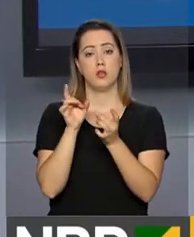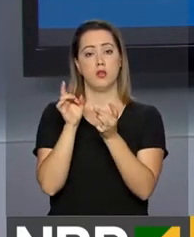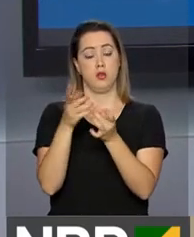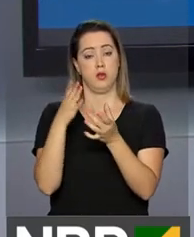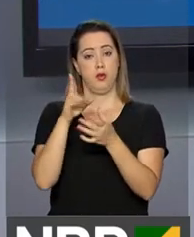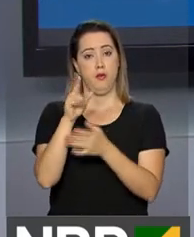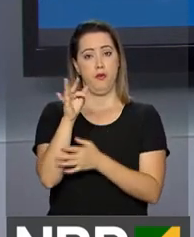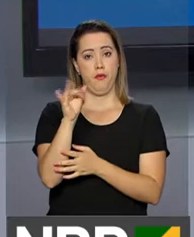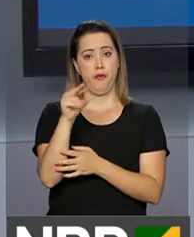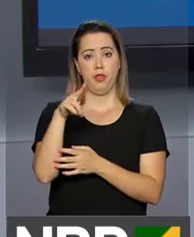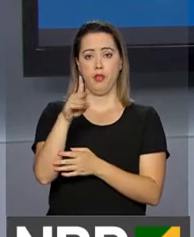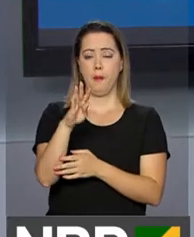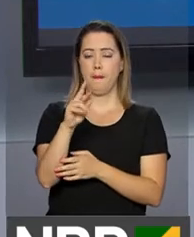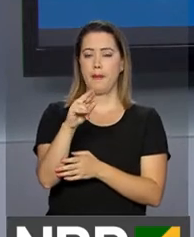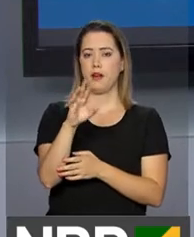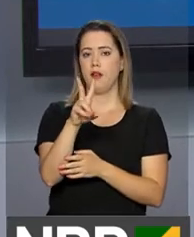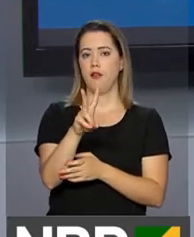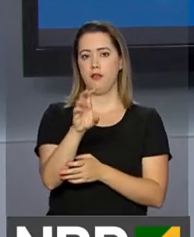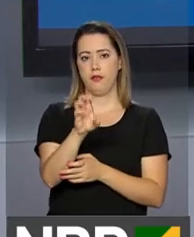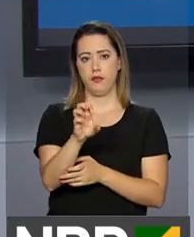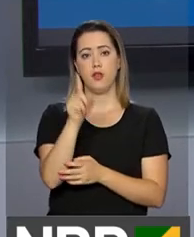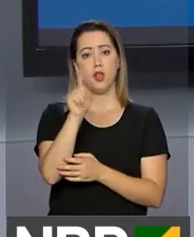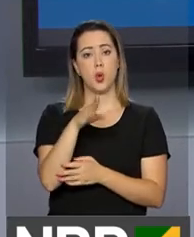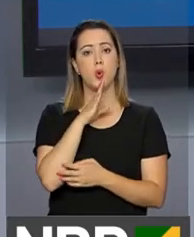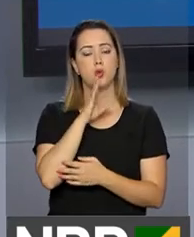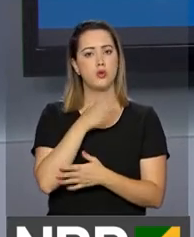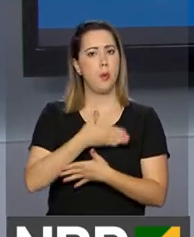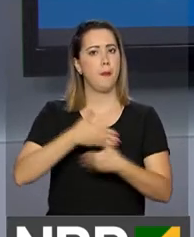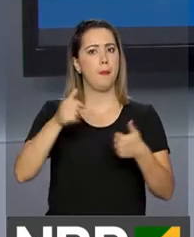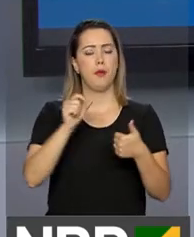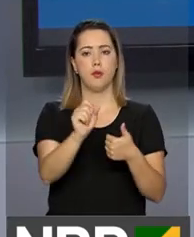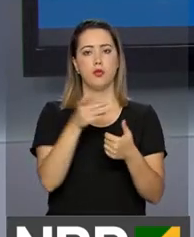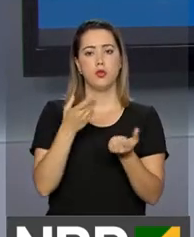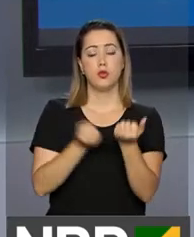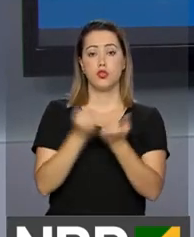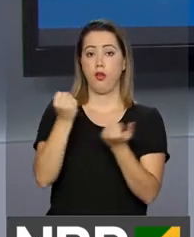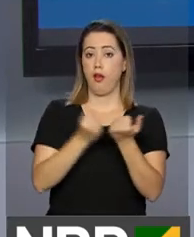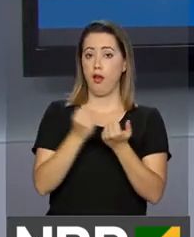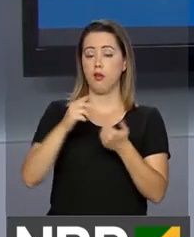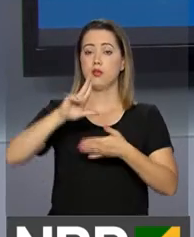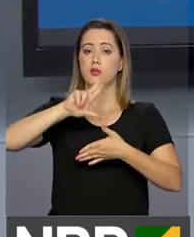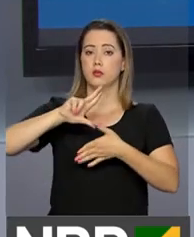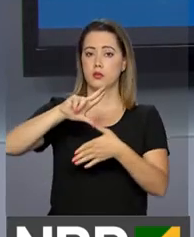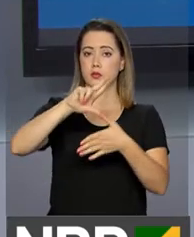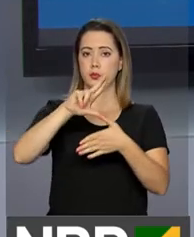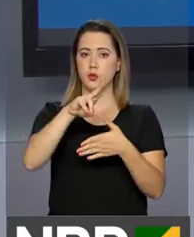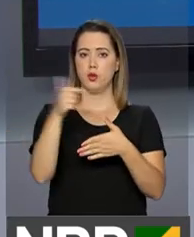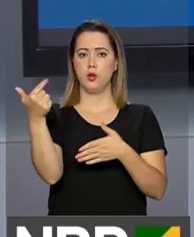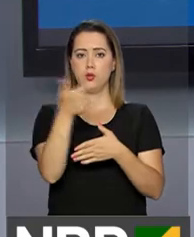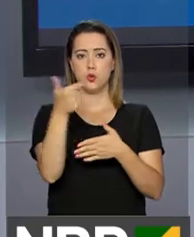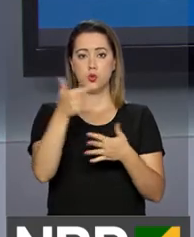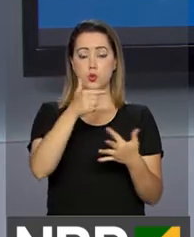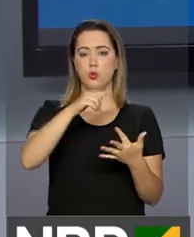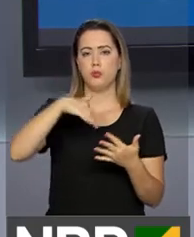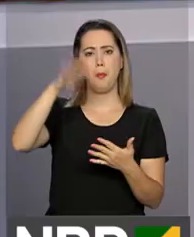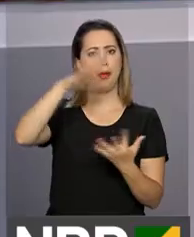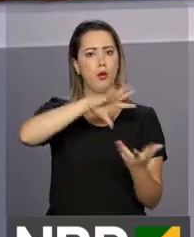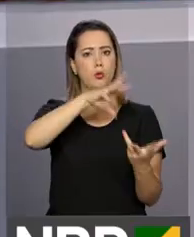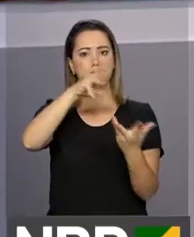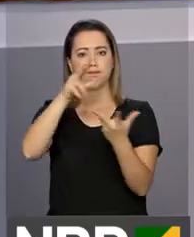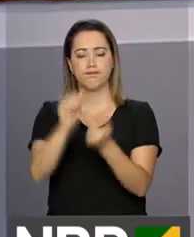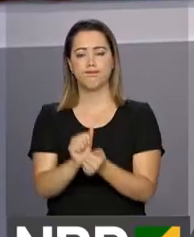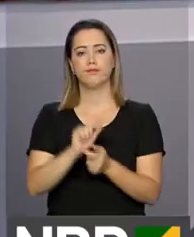fenabrave o evento é reconhecido como o maior da distribuição automotiva da américa latina eo segundo maior do mundo